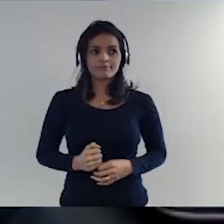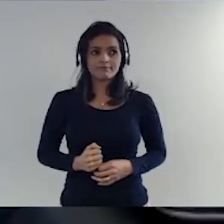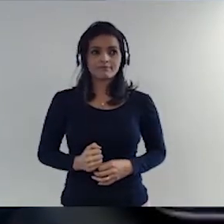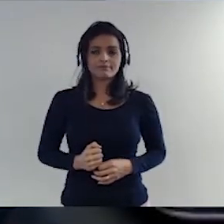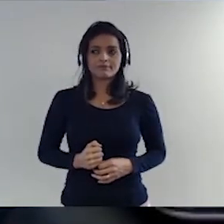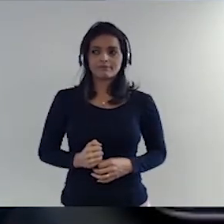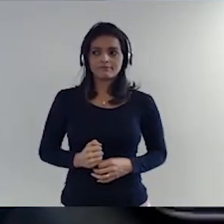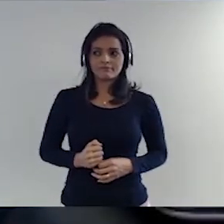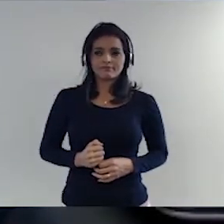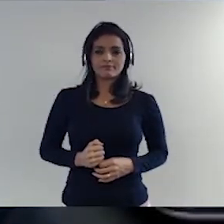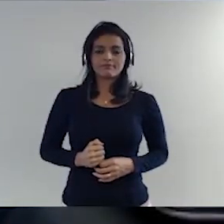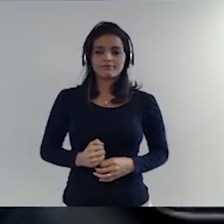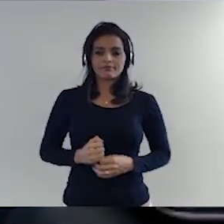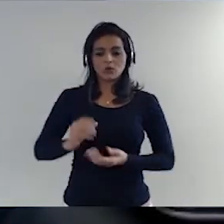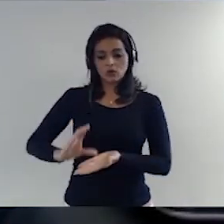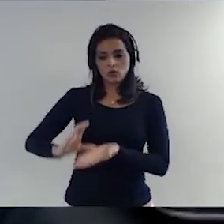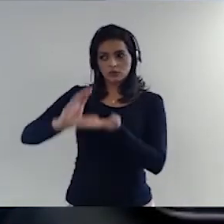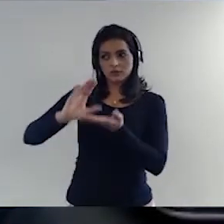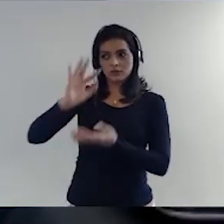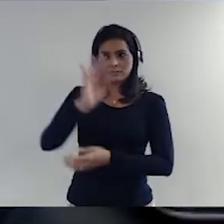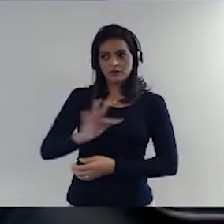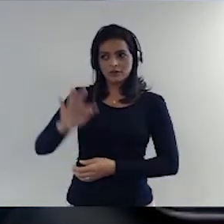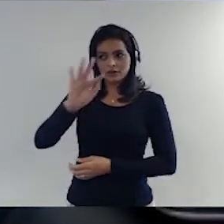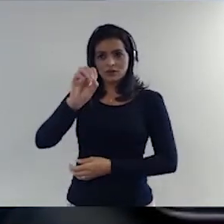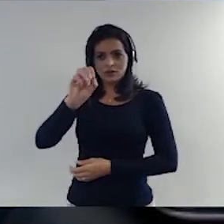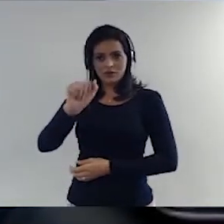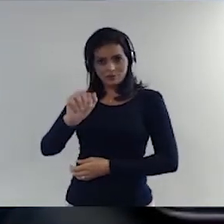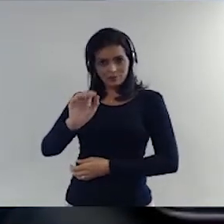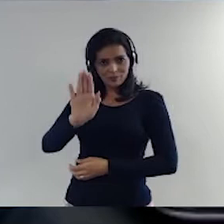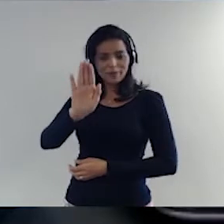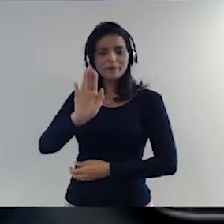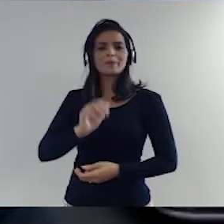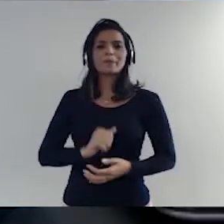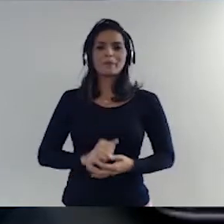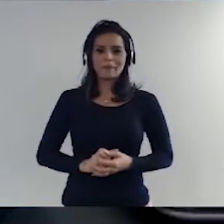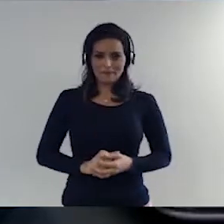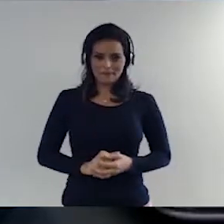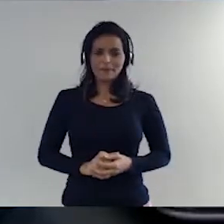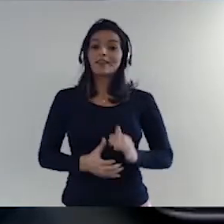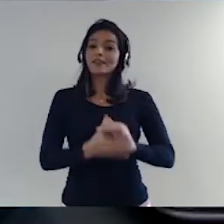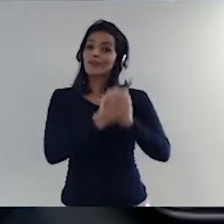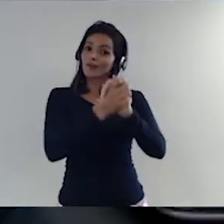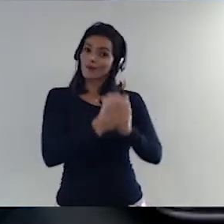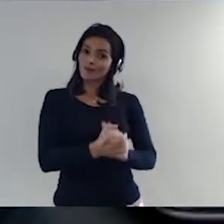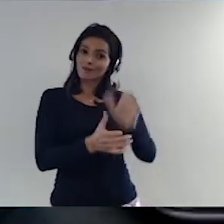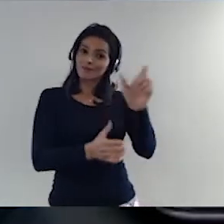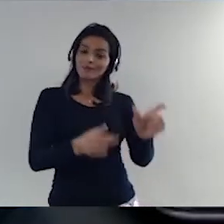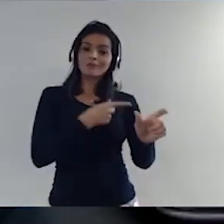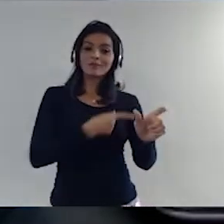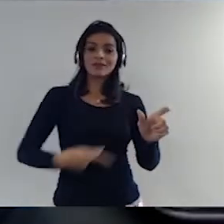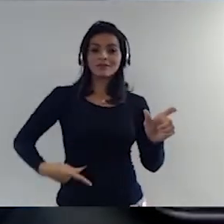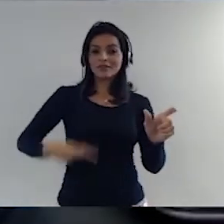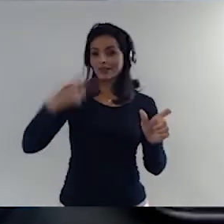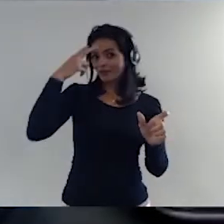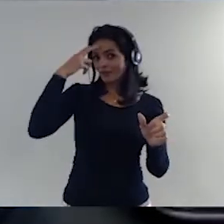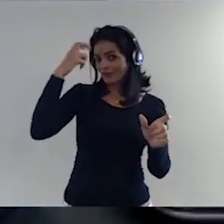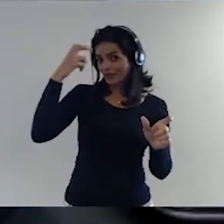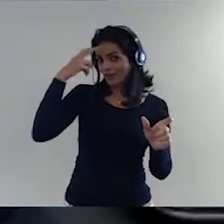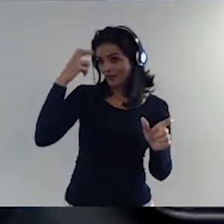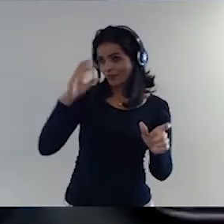pelo Conselho Federal da Ordem dos Advogados do Brasil. Cumprimento o presidente Felipe Santa